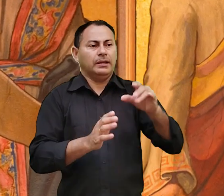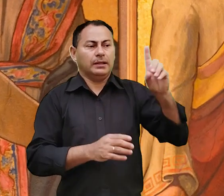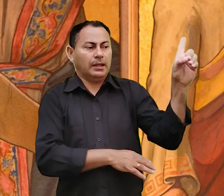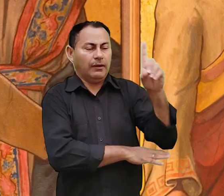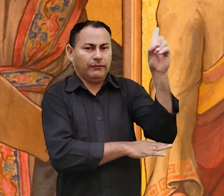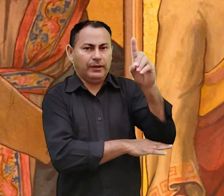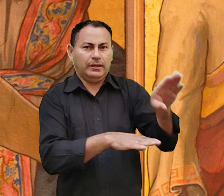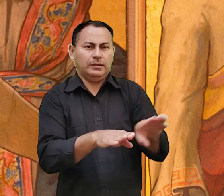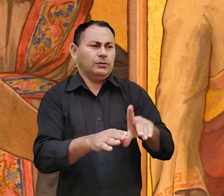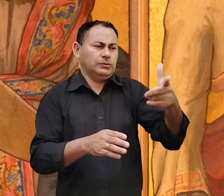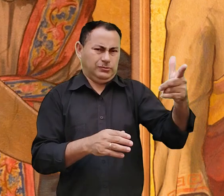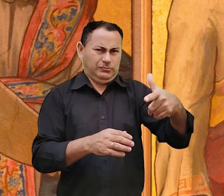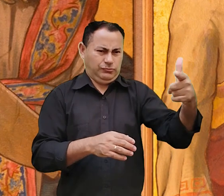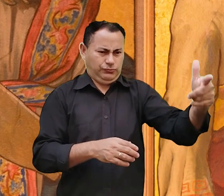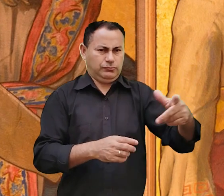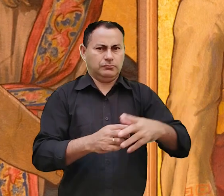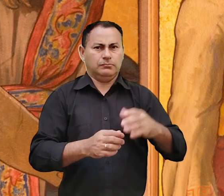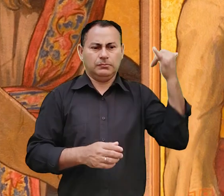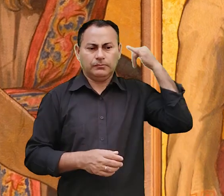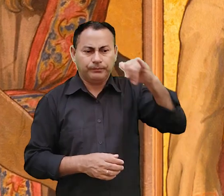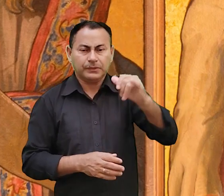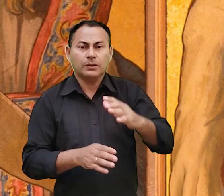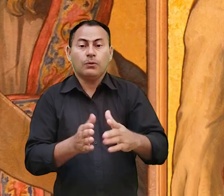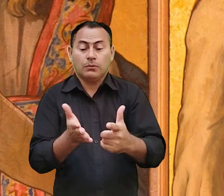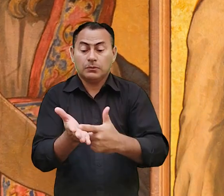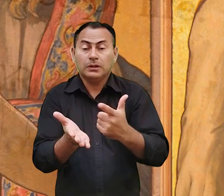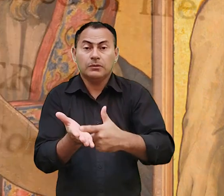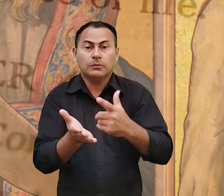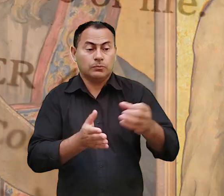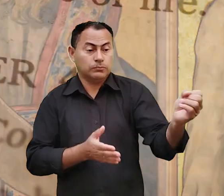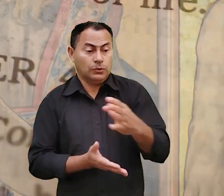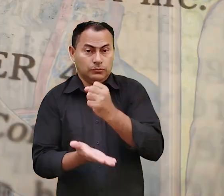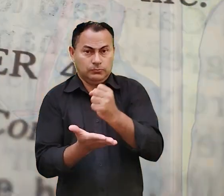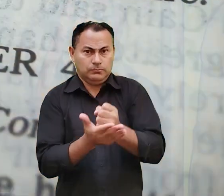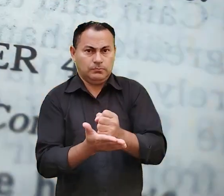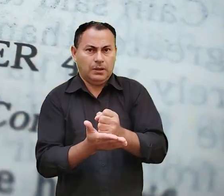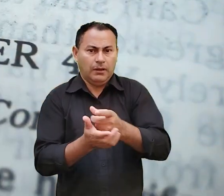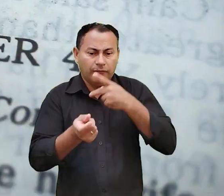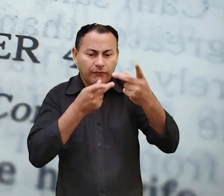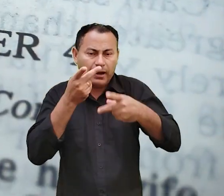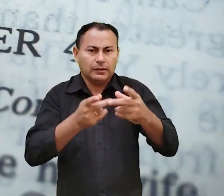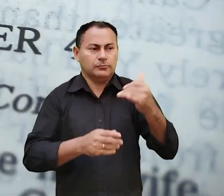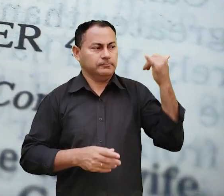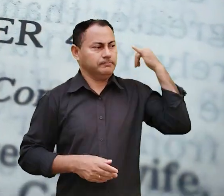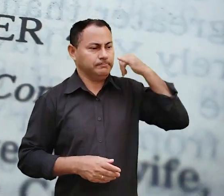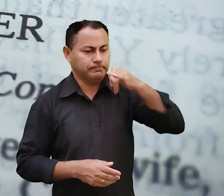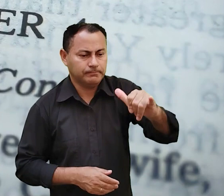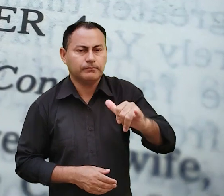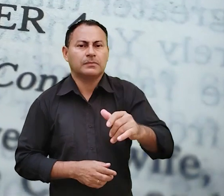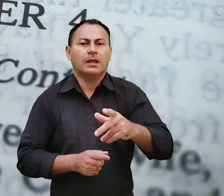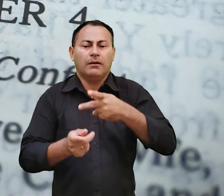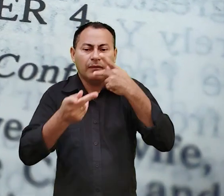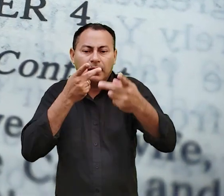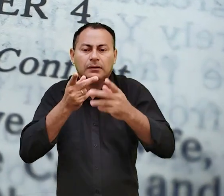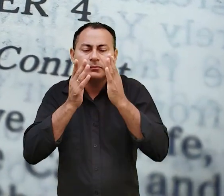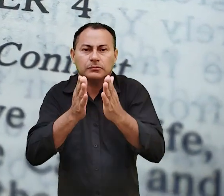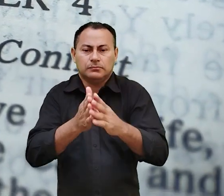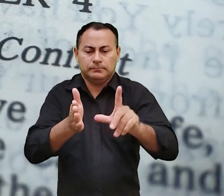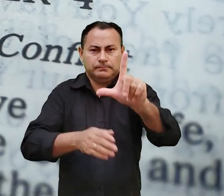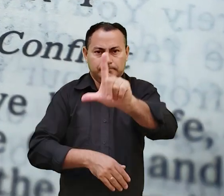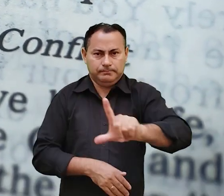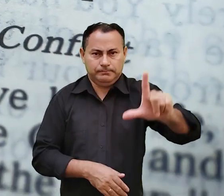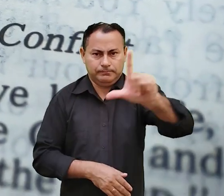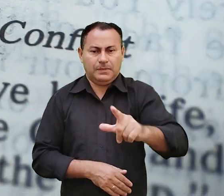profetas que escreveram os livros proféticos. Quando o Novo Testamento refere-se aos profetas, está se referindo